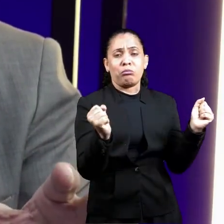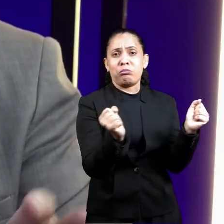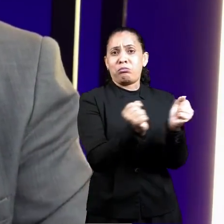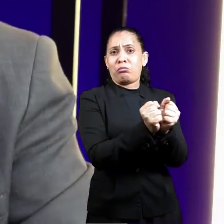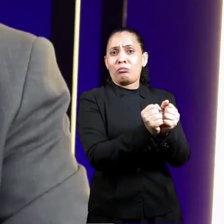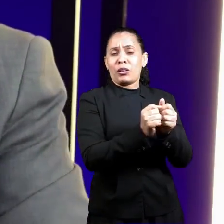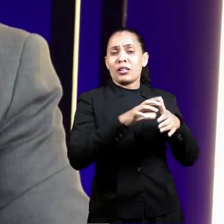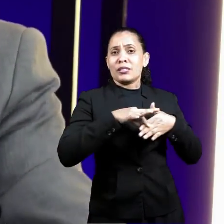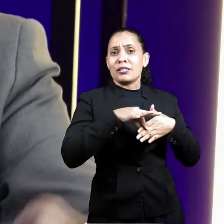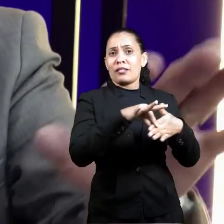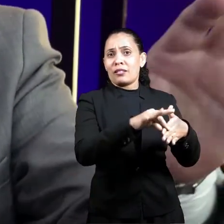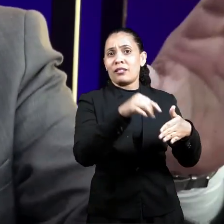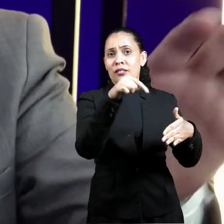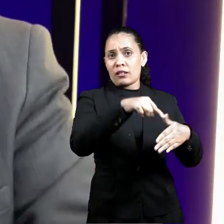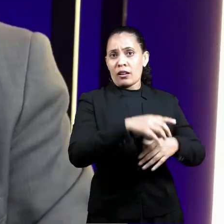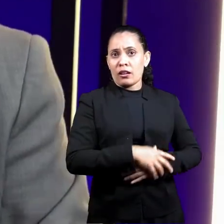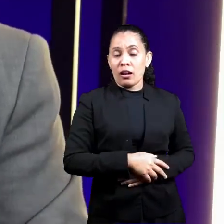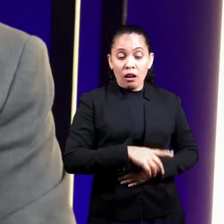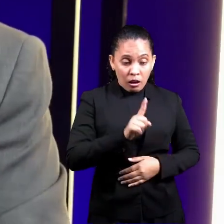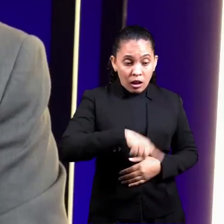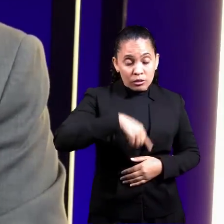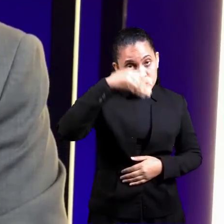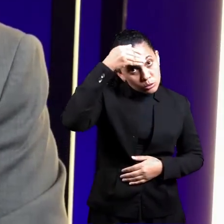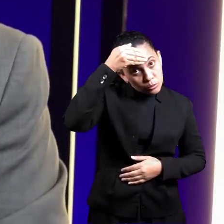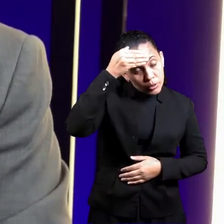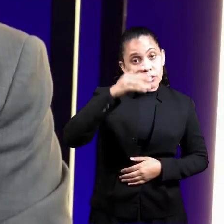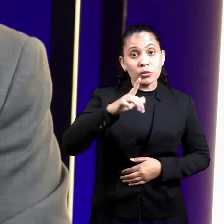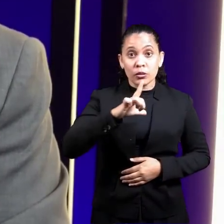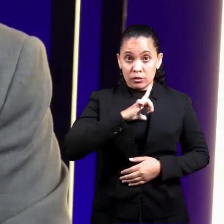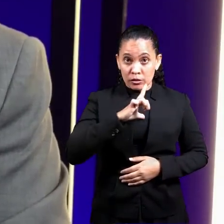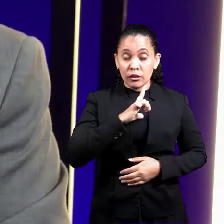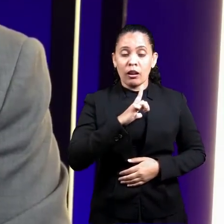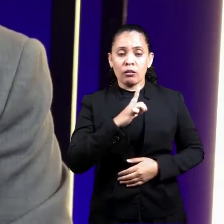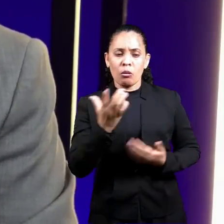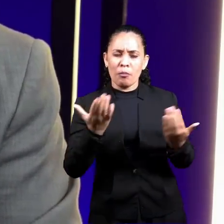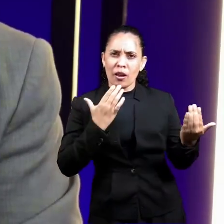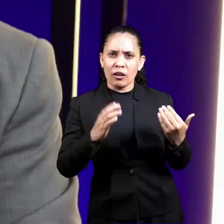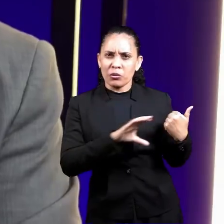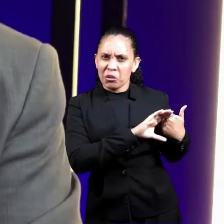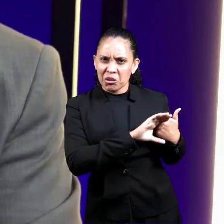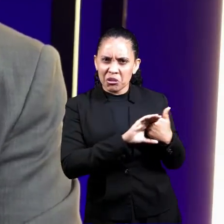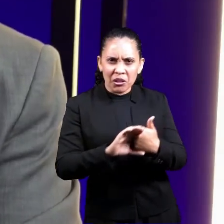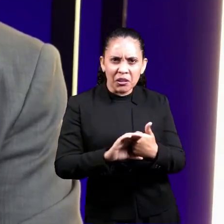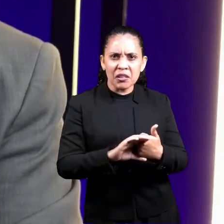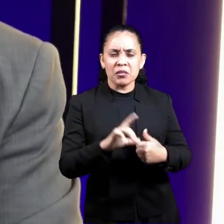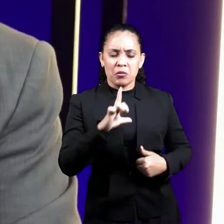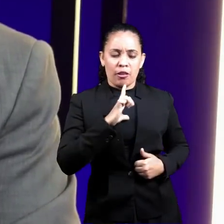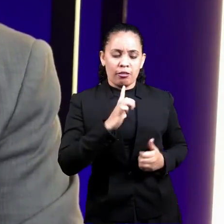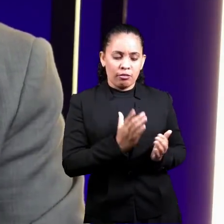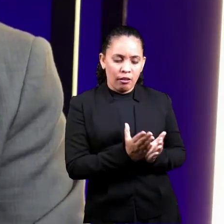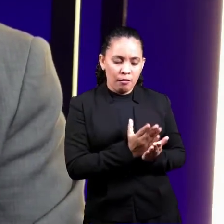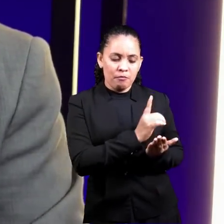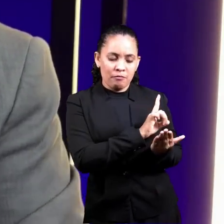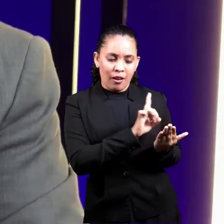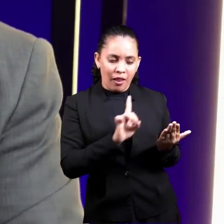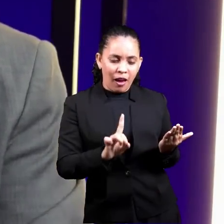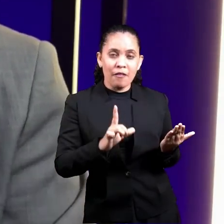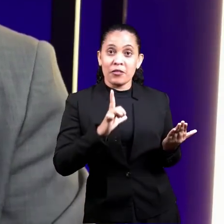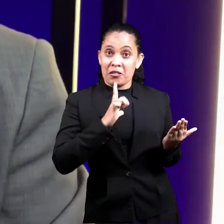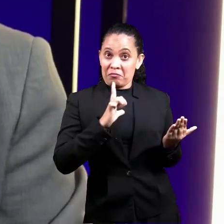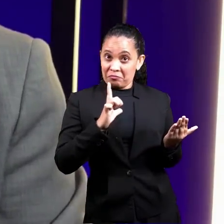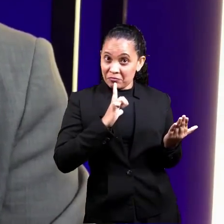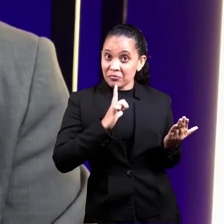de Sodoma e Gomorra, é um sobrinho, né? Tem nome de cristianismo, tem Bíblia às vezes, né? Tem trajes,